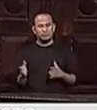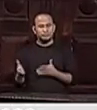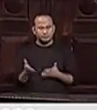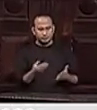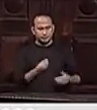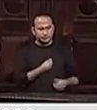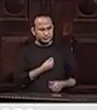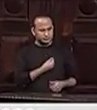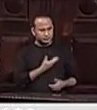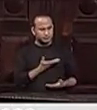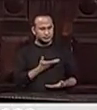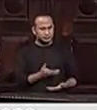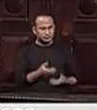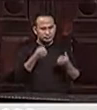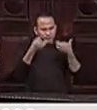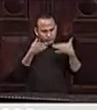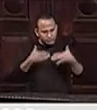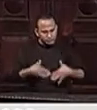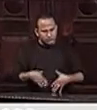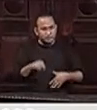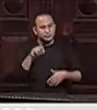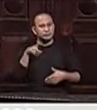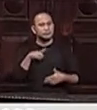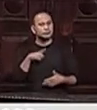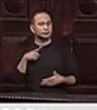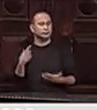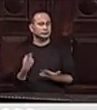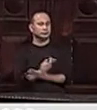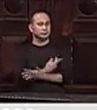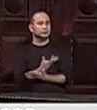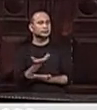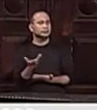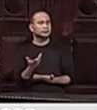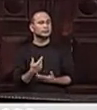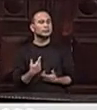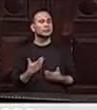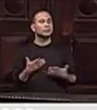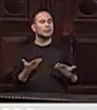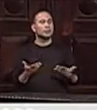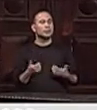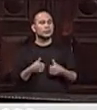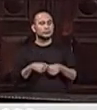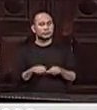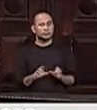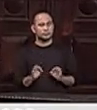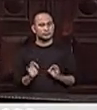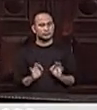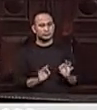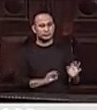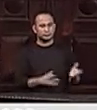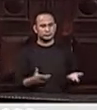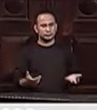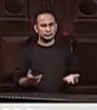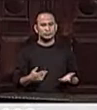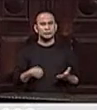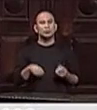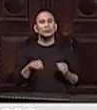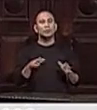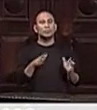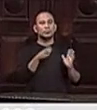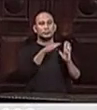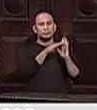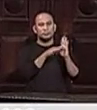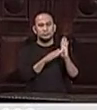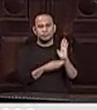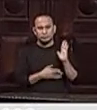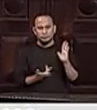diante dos deputados, esclarecer o que está havendo com essa licitação, em que bases ela está montada e qual é o cronograma para o seu